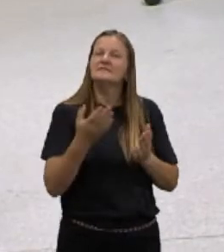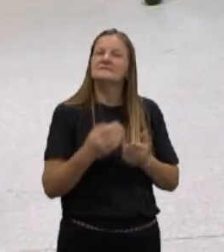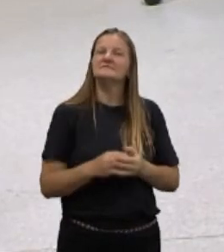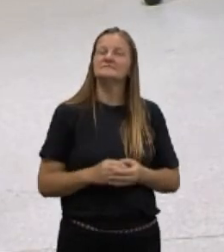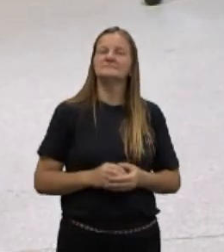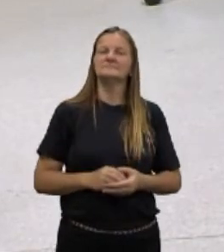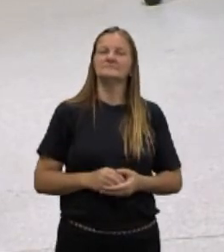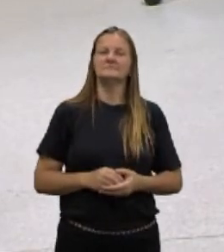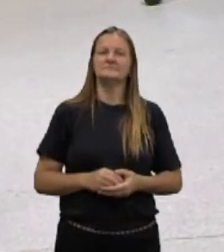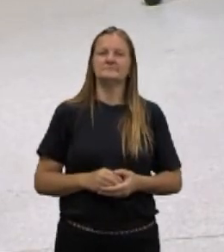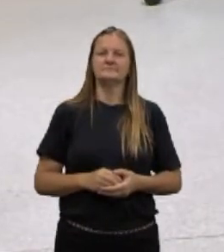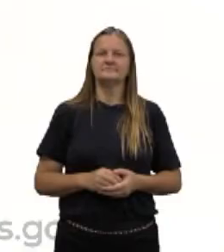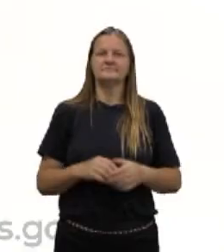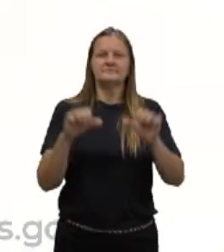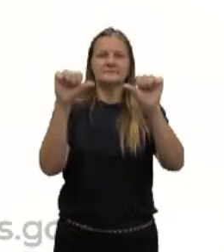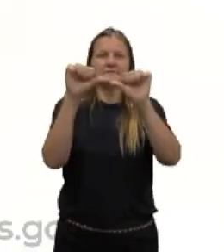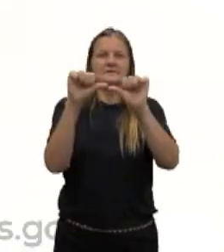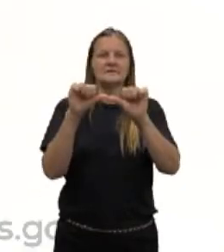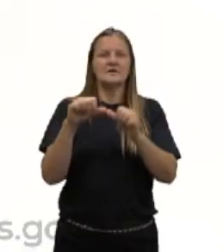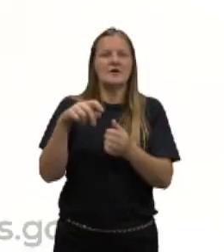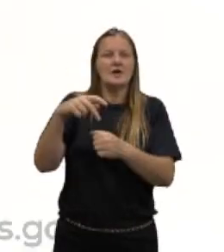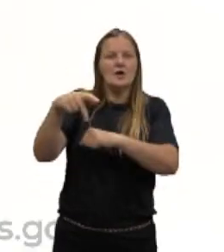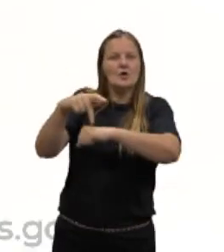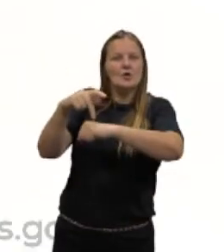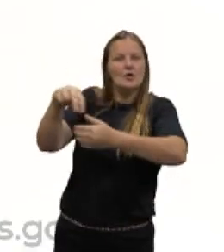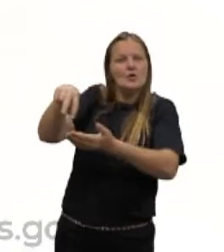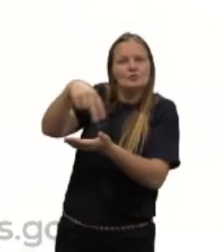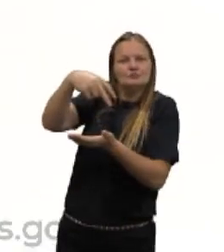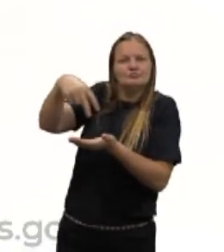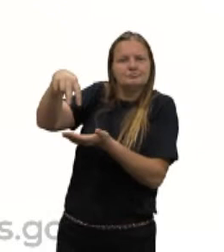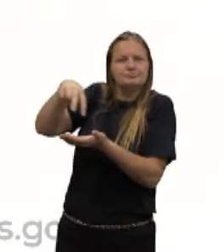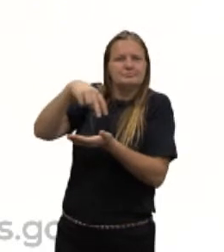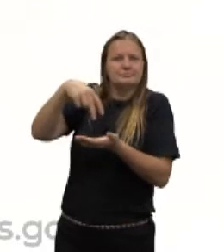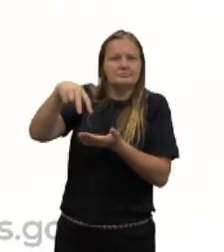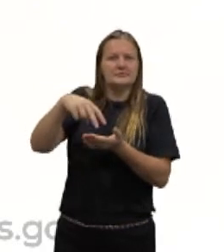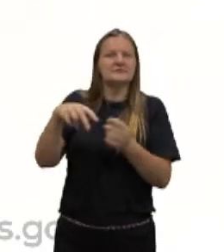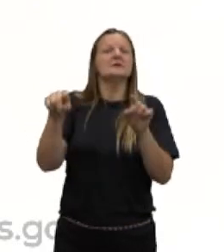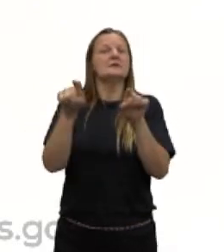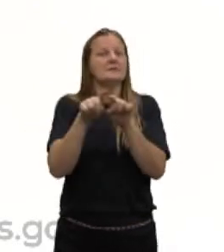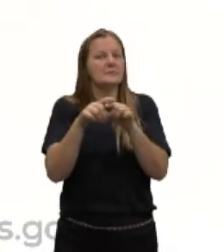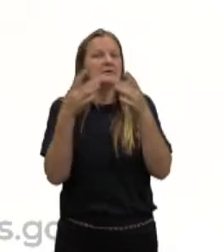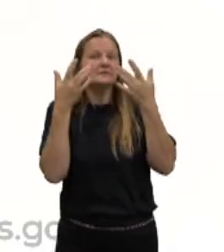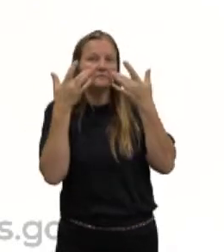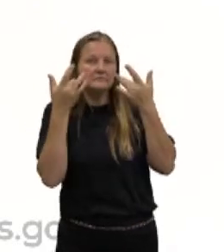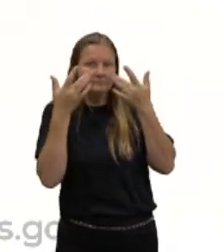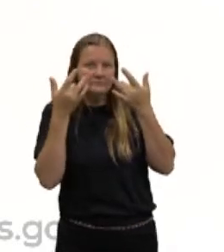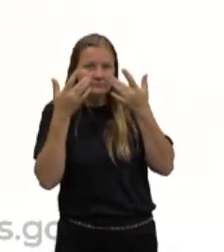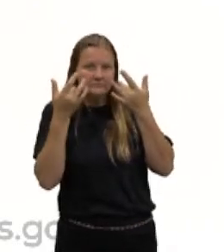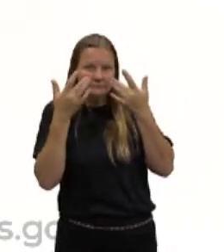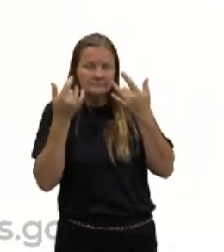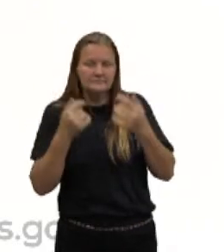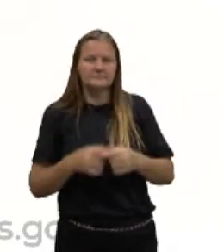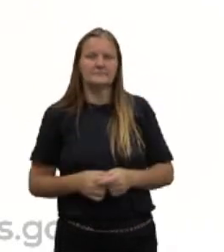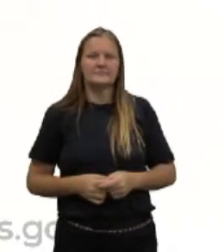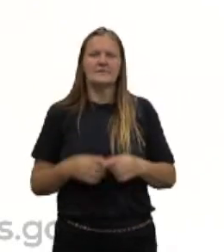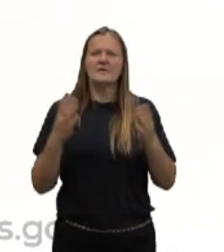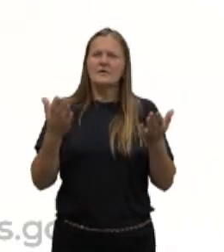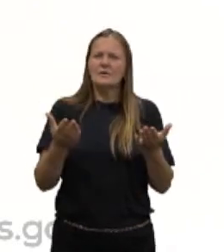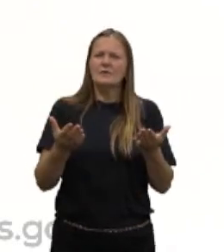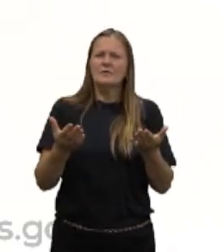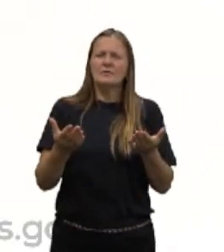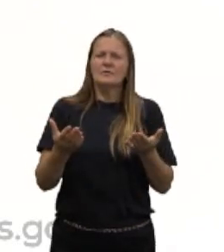através, então, a simetria da dança e no teatro. E aí agora, com toda essa